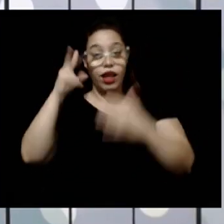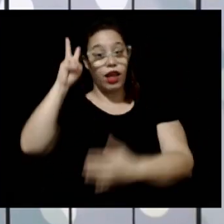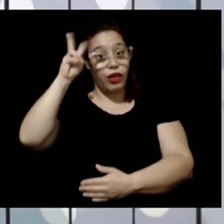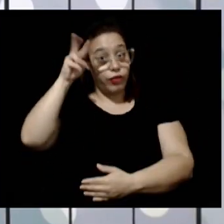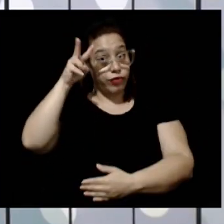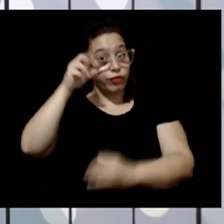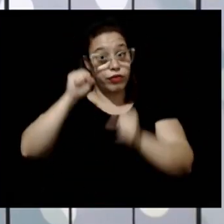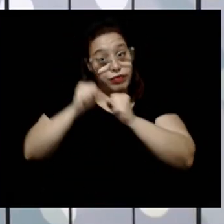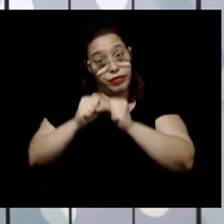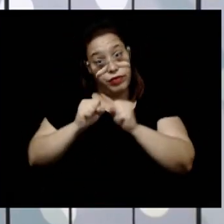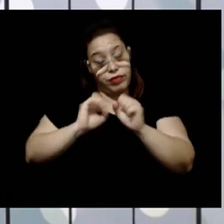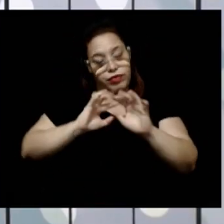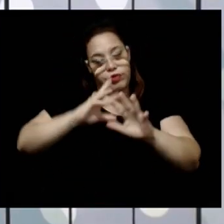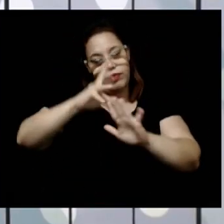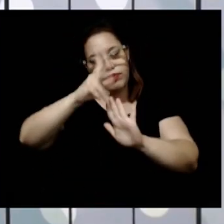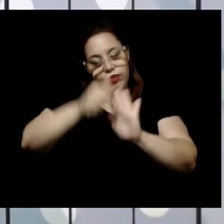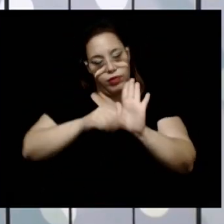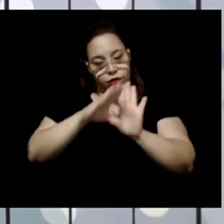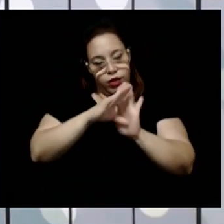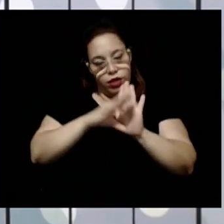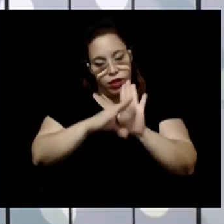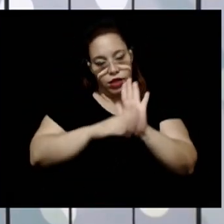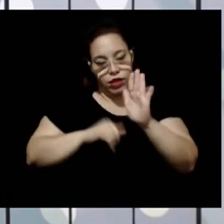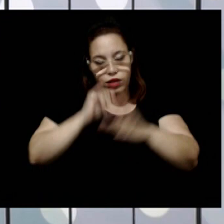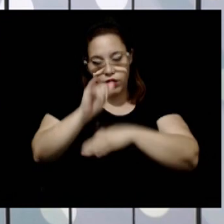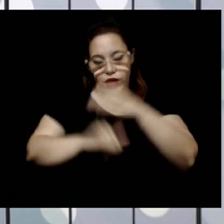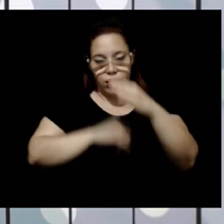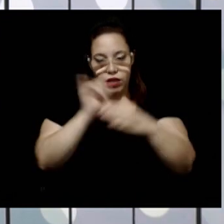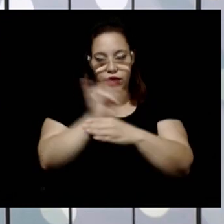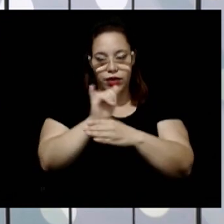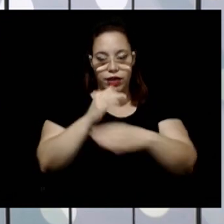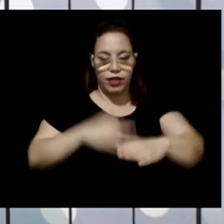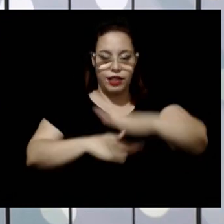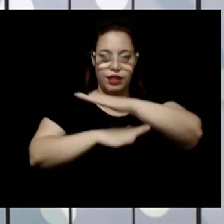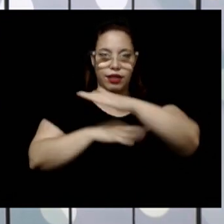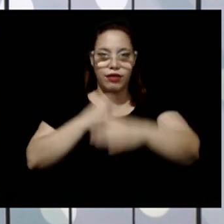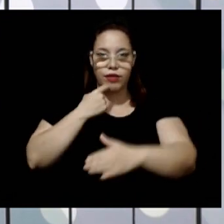conferir todos os conteúdos no YouTube da TV Câmara Campinas. E não